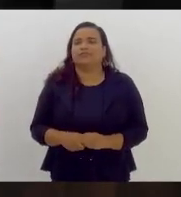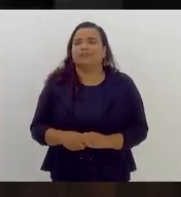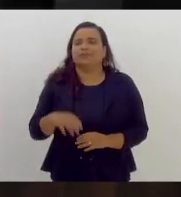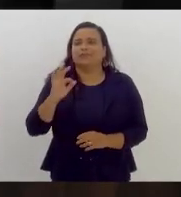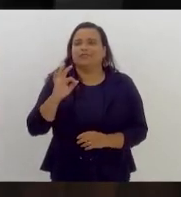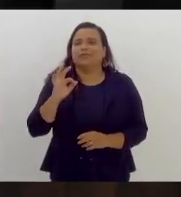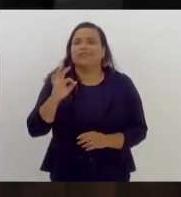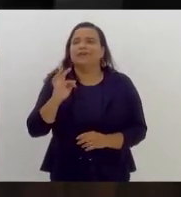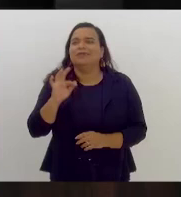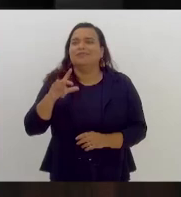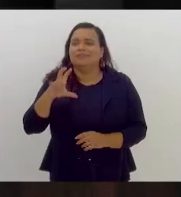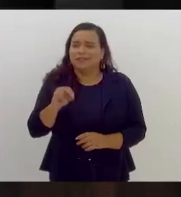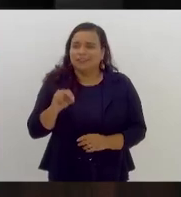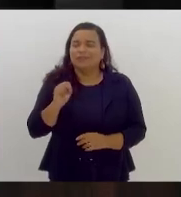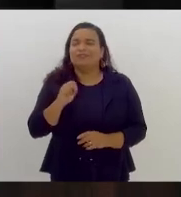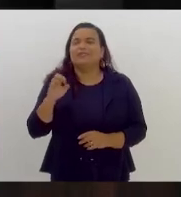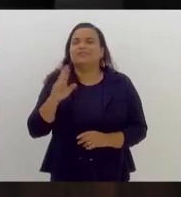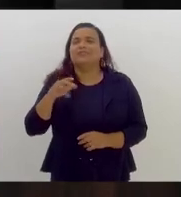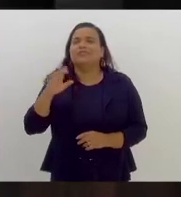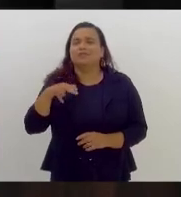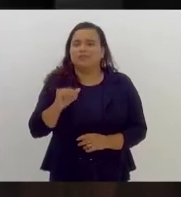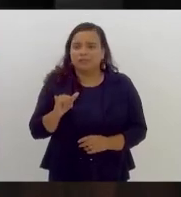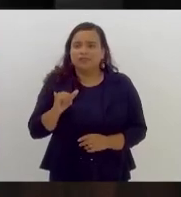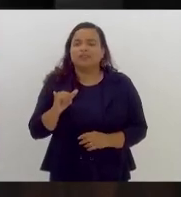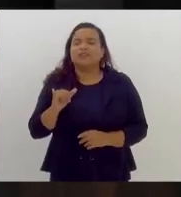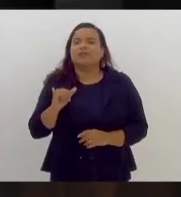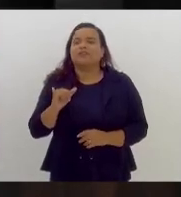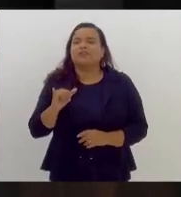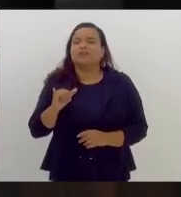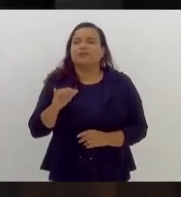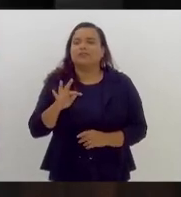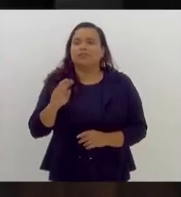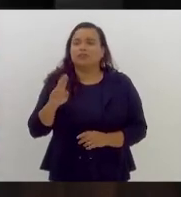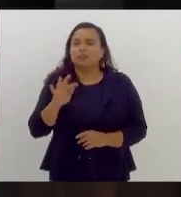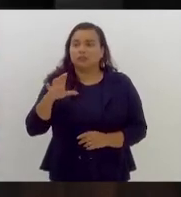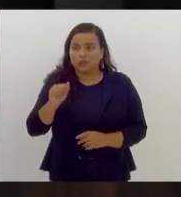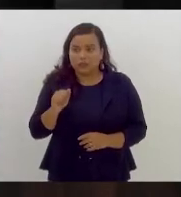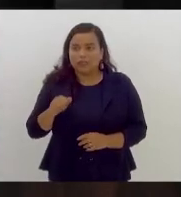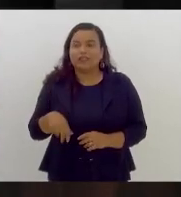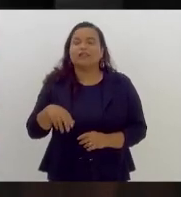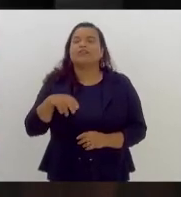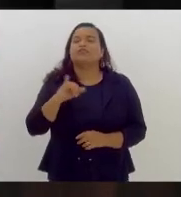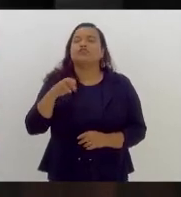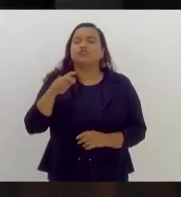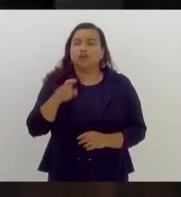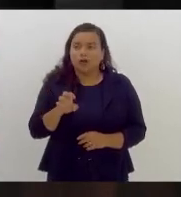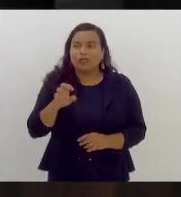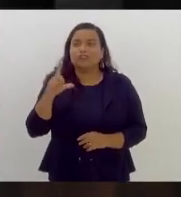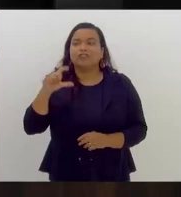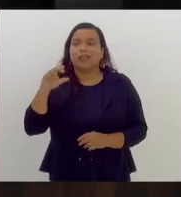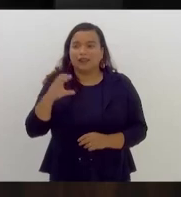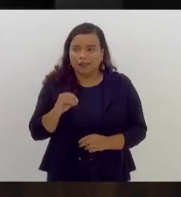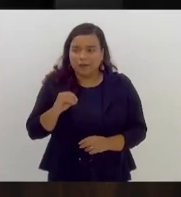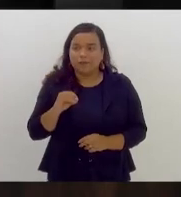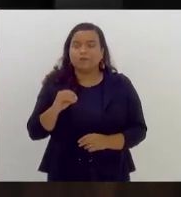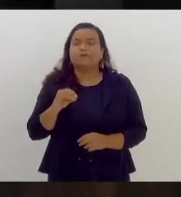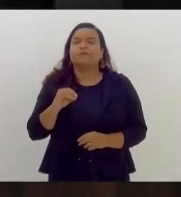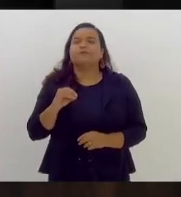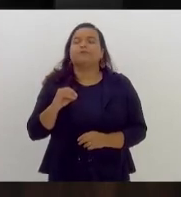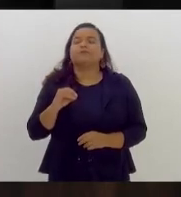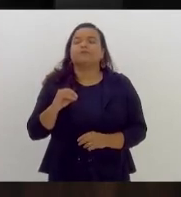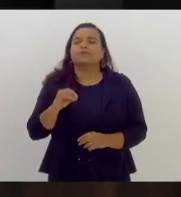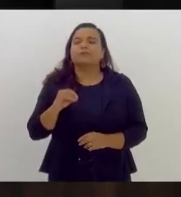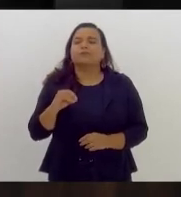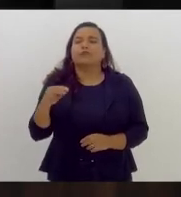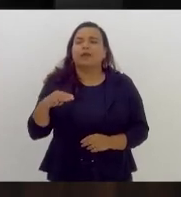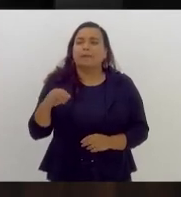Flávio Serafini, deputado Gustavo Tutuca, deputado Jorge Felipe Neto, deputado Léo Vieira,